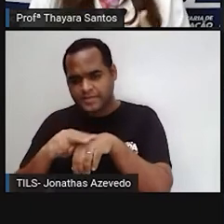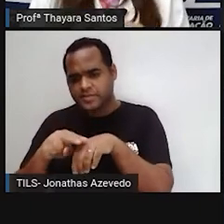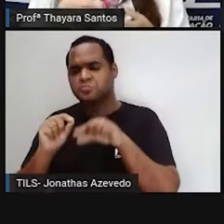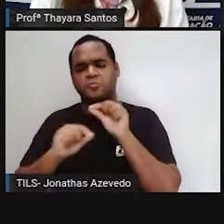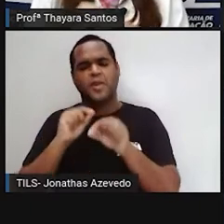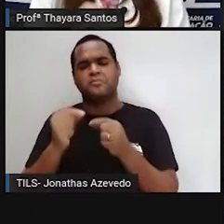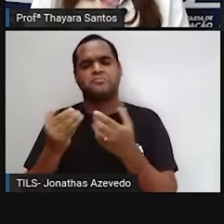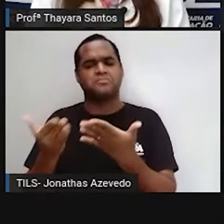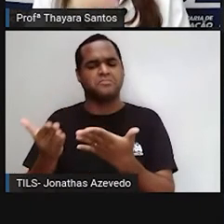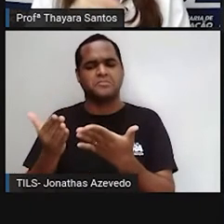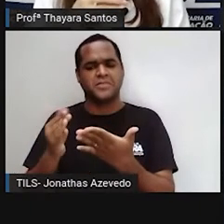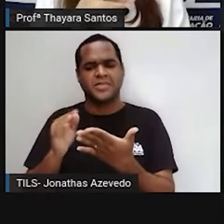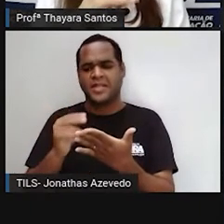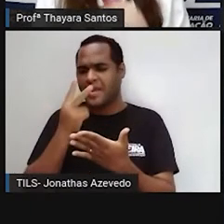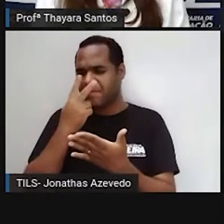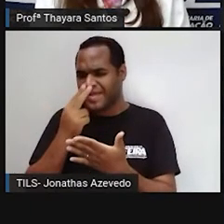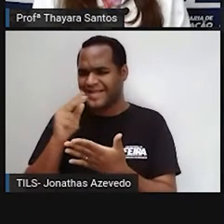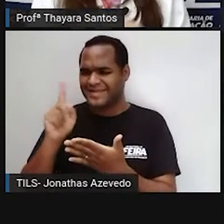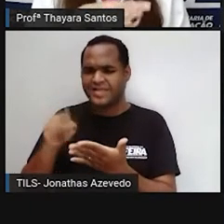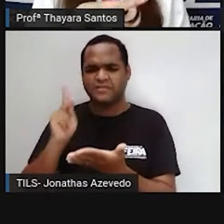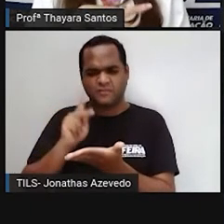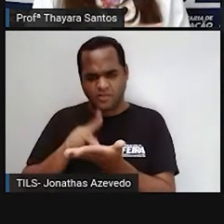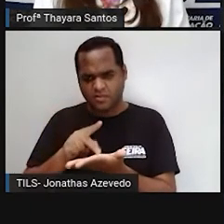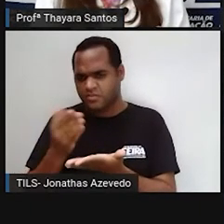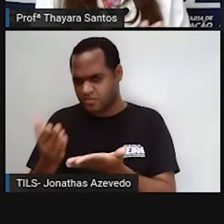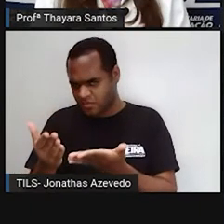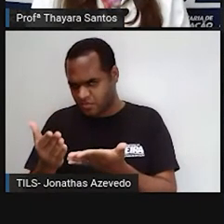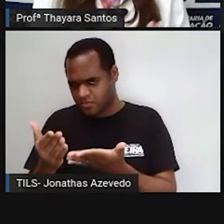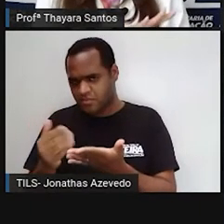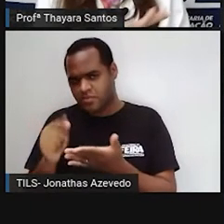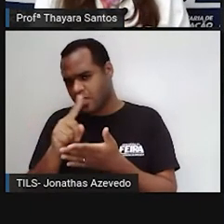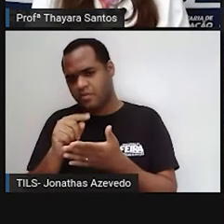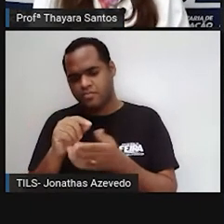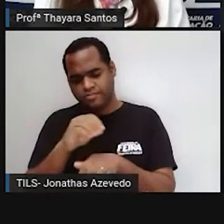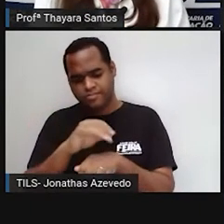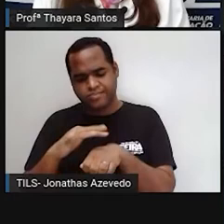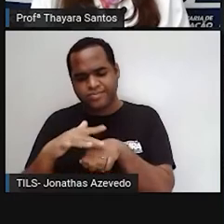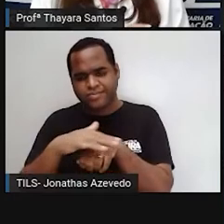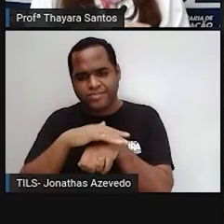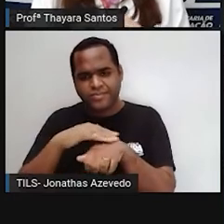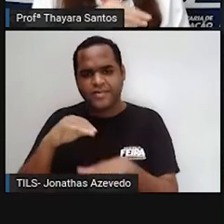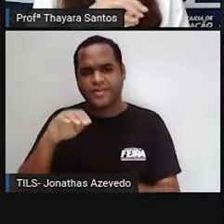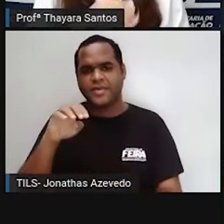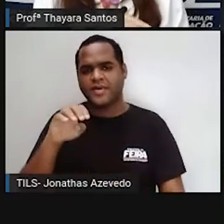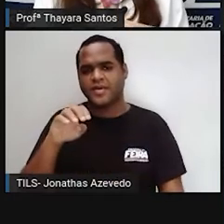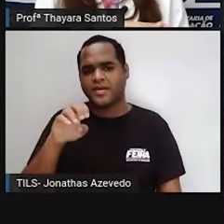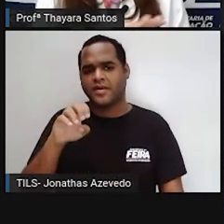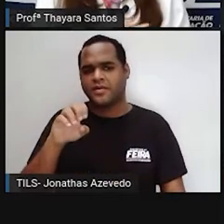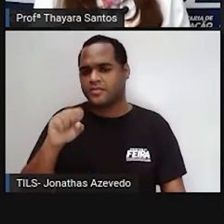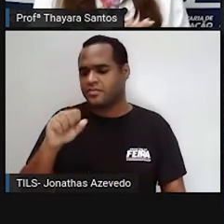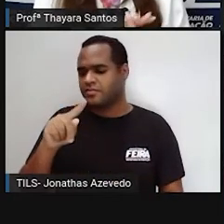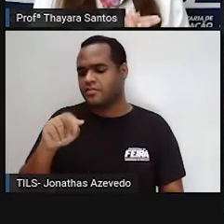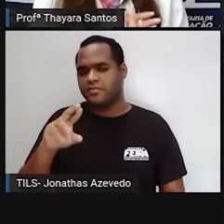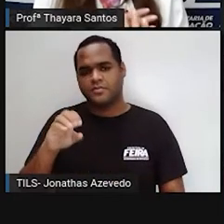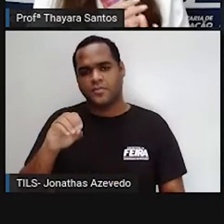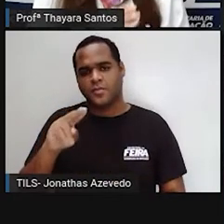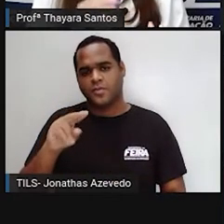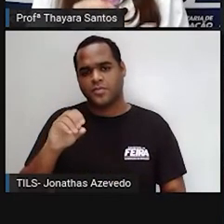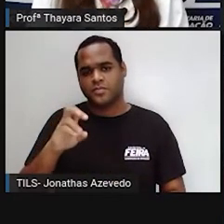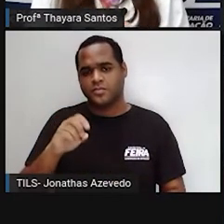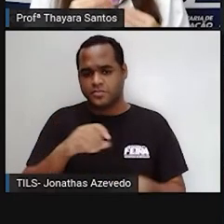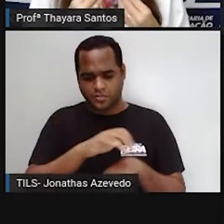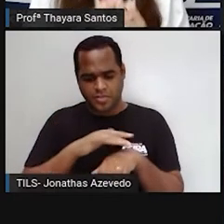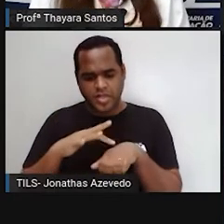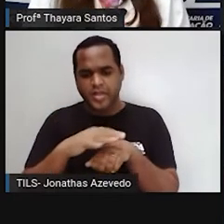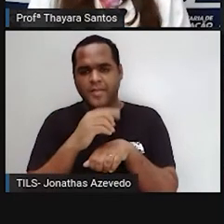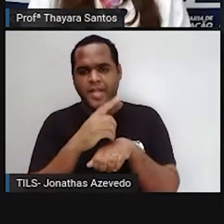que é aquilo? Aquilo não é o fungo em si. Aquilo dali são os esporos do fungo, né? Na verdade, ele formou uma colônia